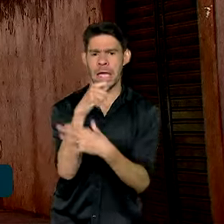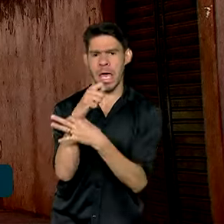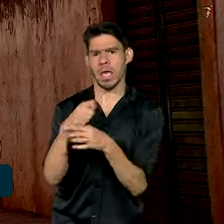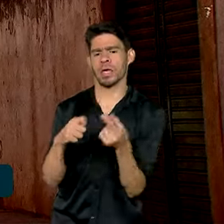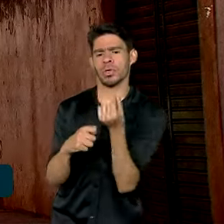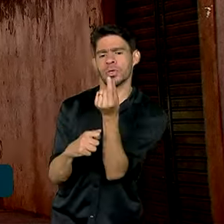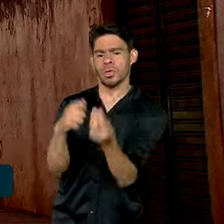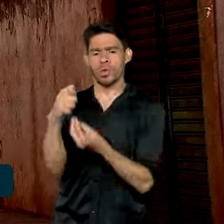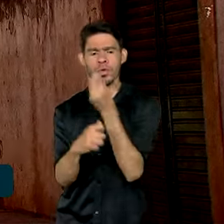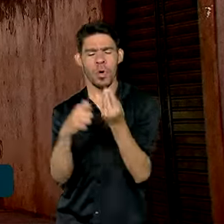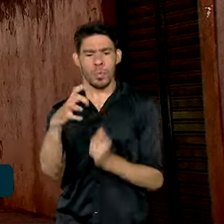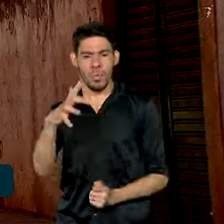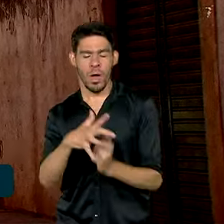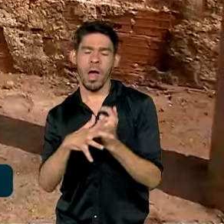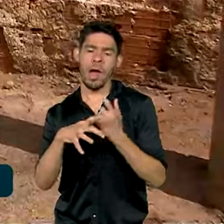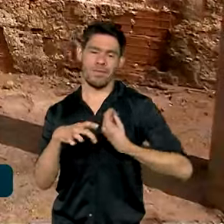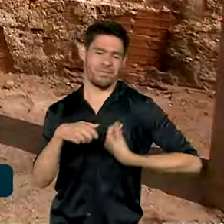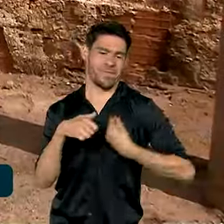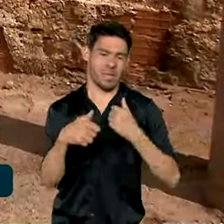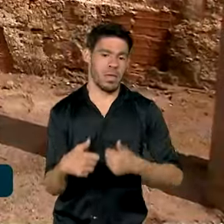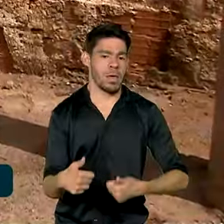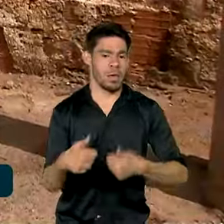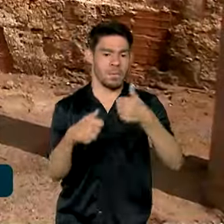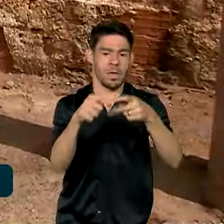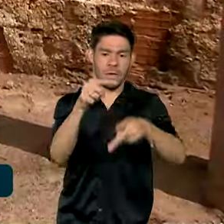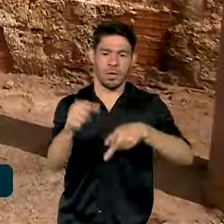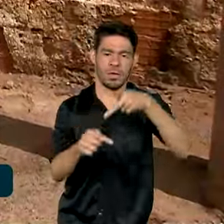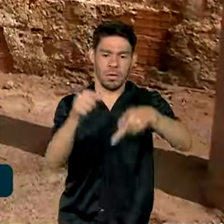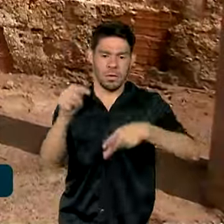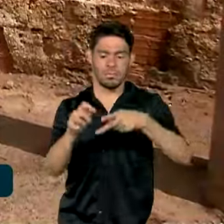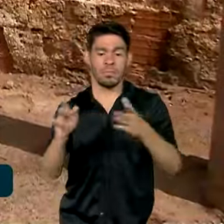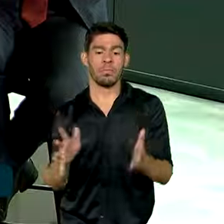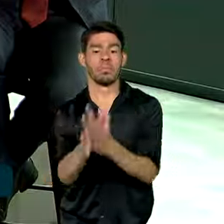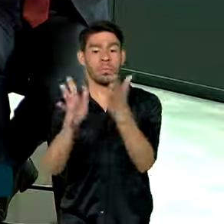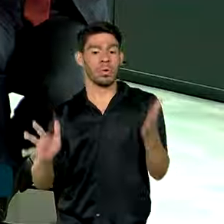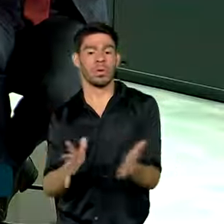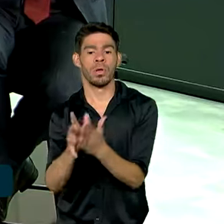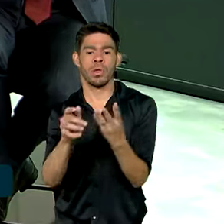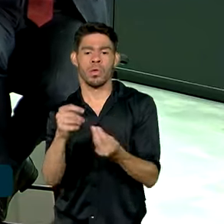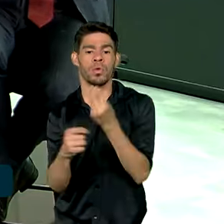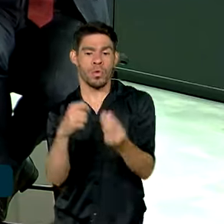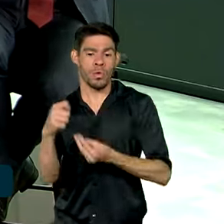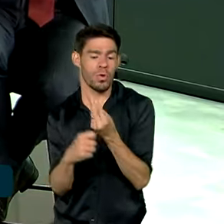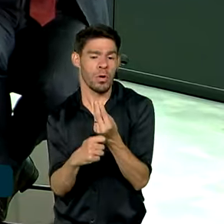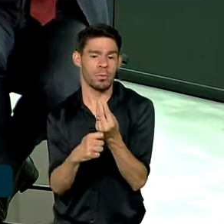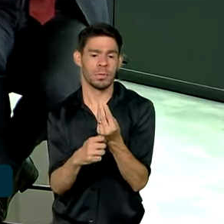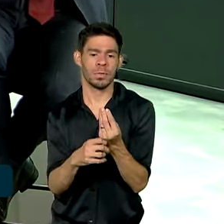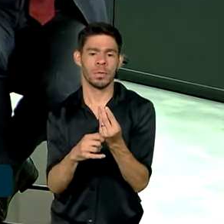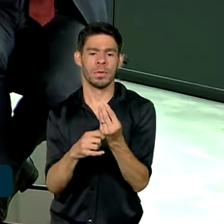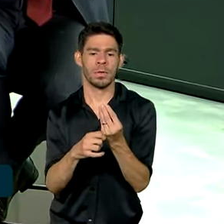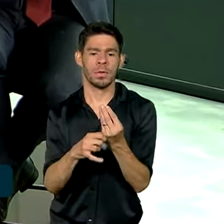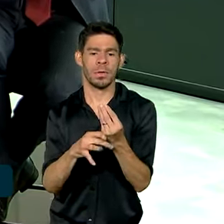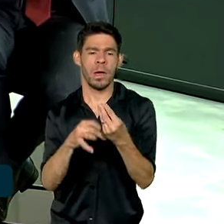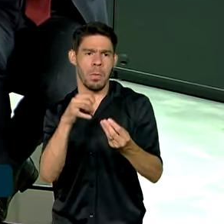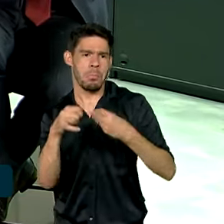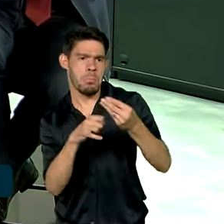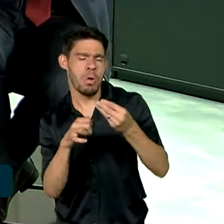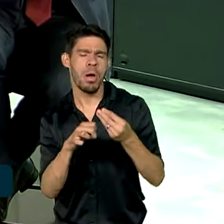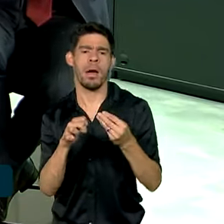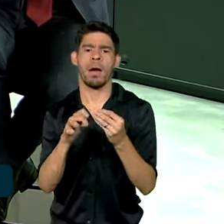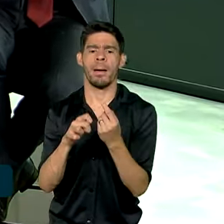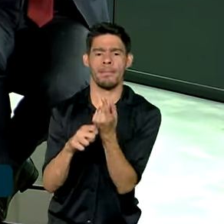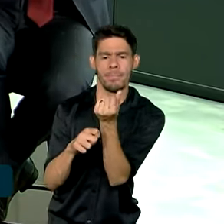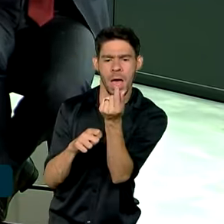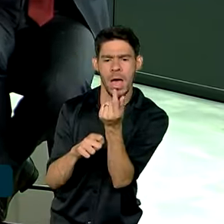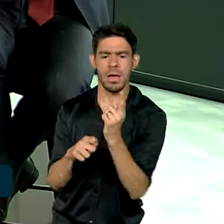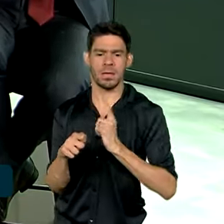dinheiro possa comprar uma vida melhor para as populações mais pobres. Melhor articular todos os fundos existentes,